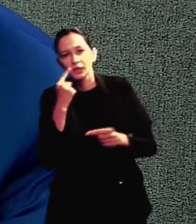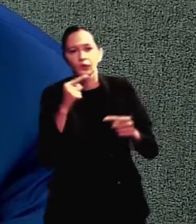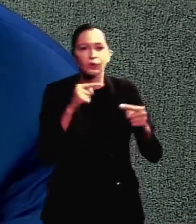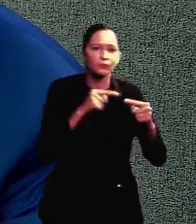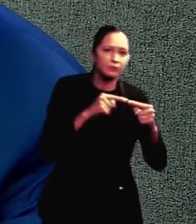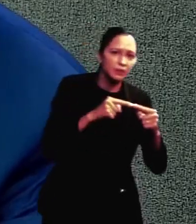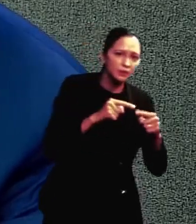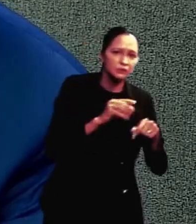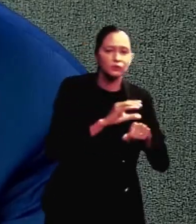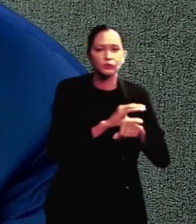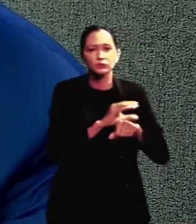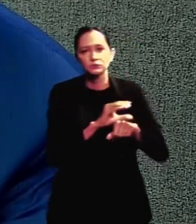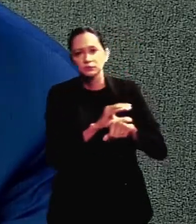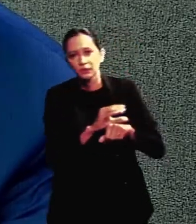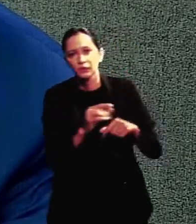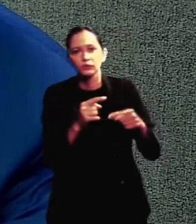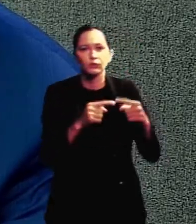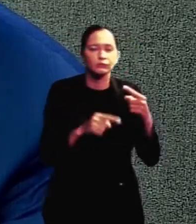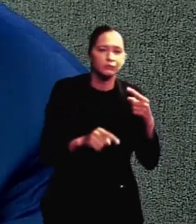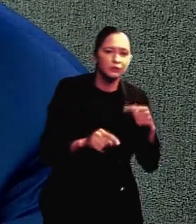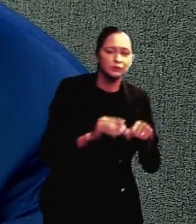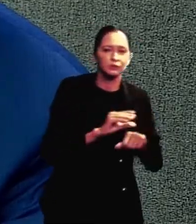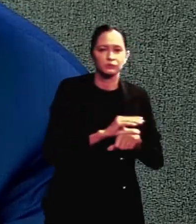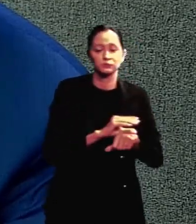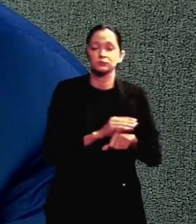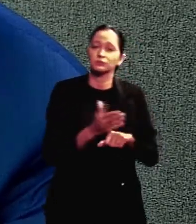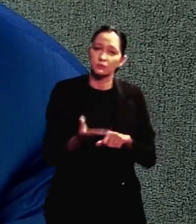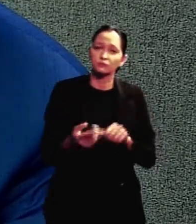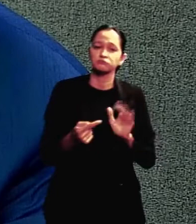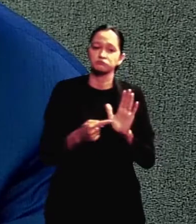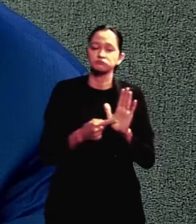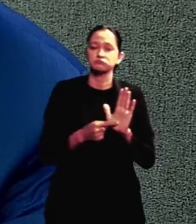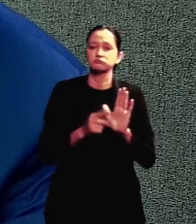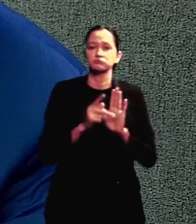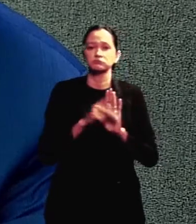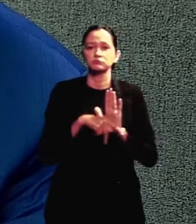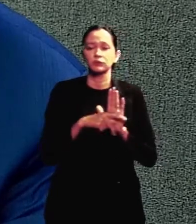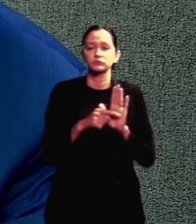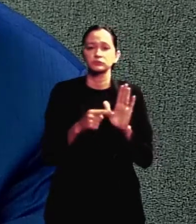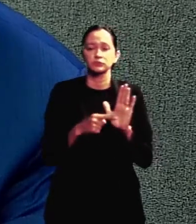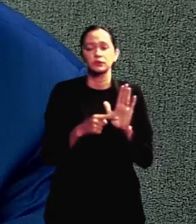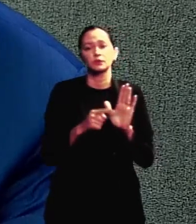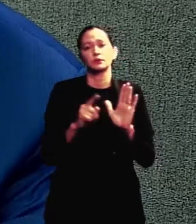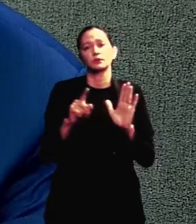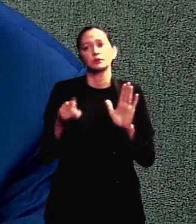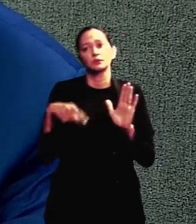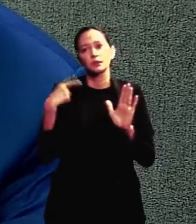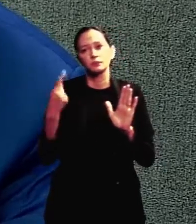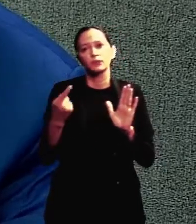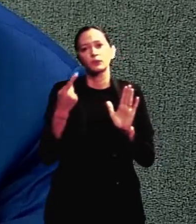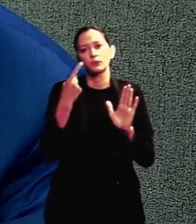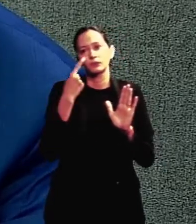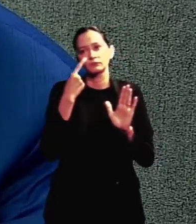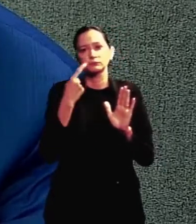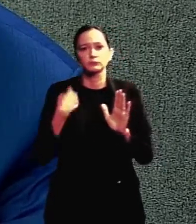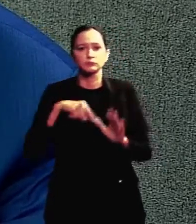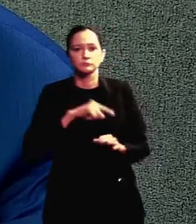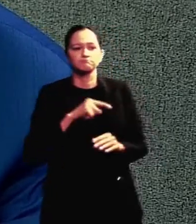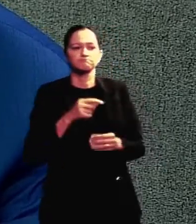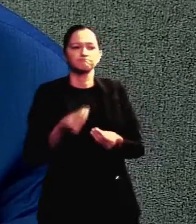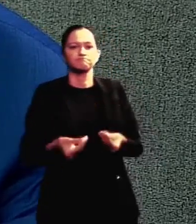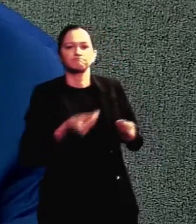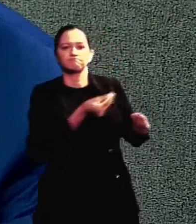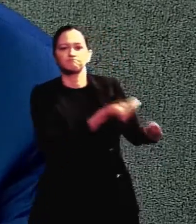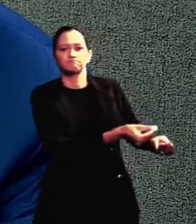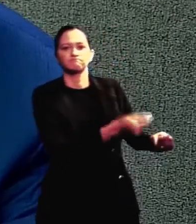constitucionalidade ou não, né, vício de iniciativa, então é um projeto que merece, depois que nós provoquemos o prefeito, para que